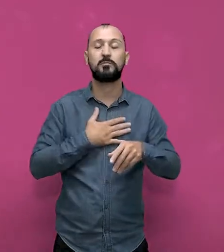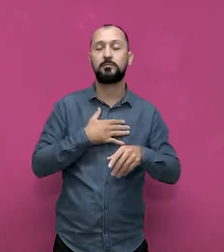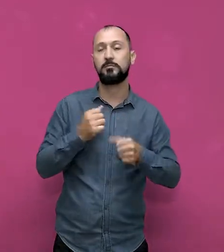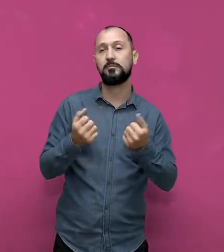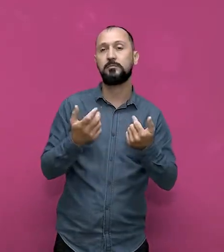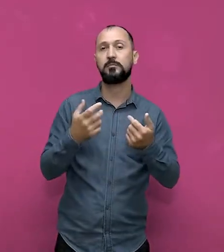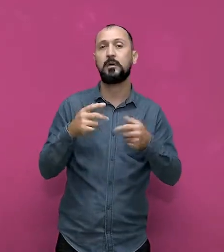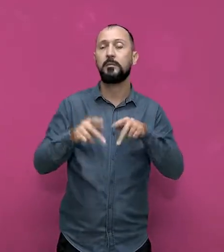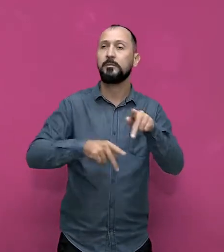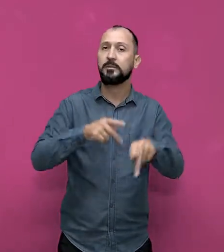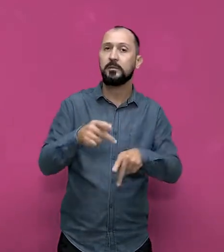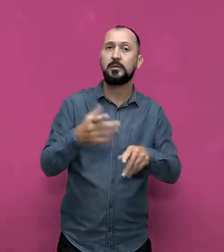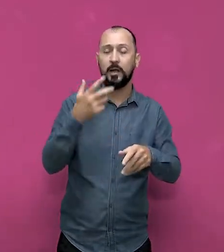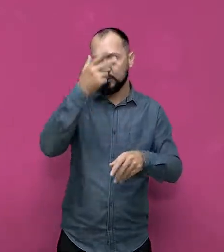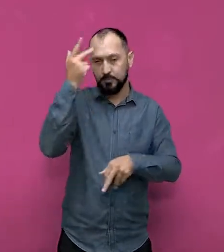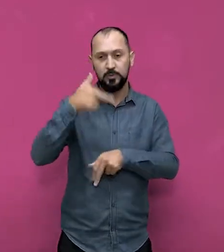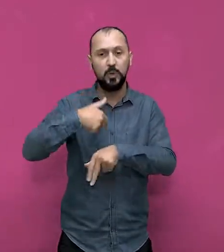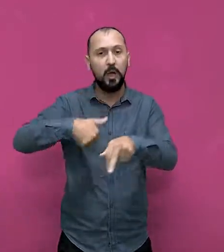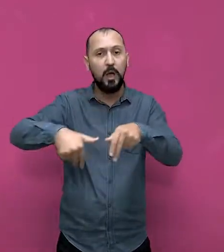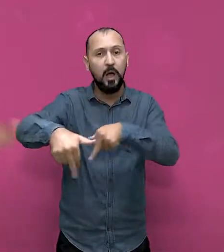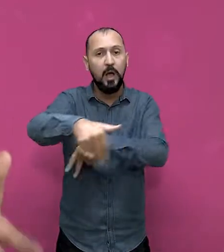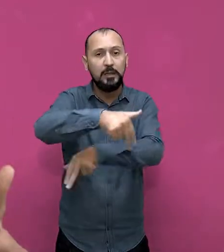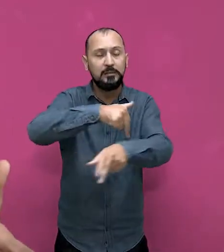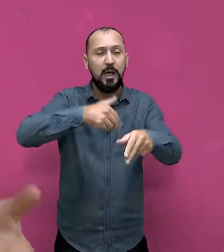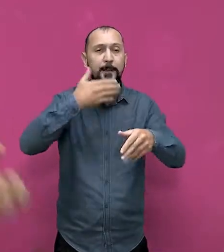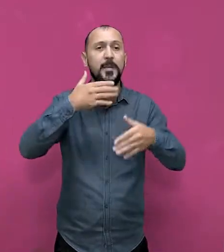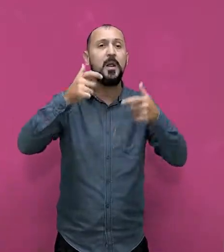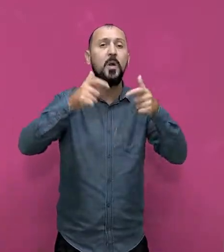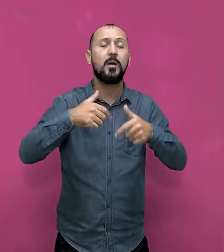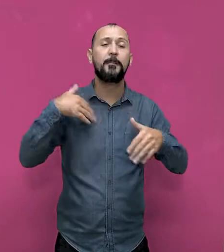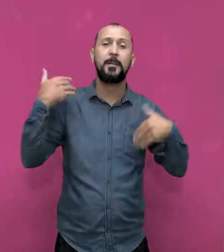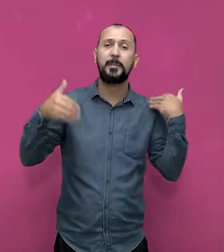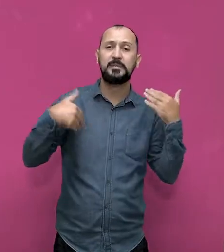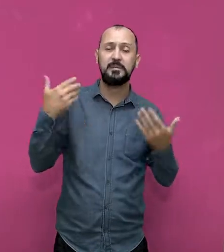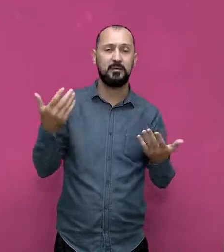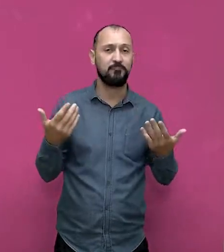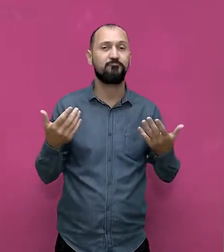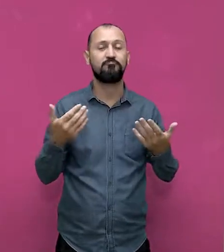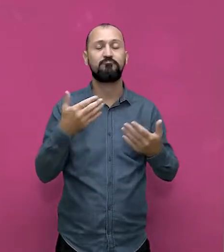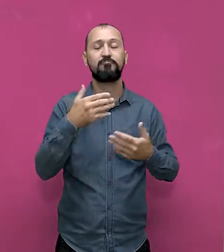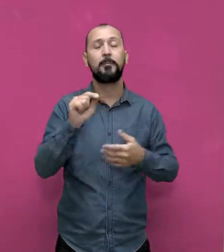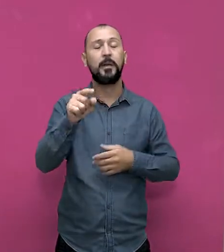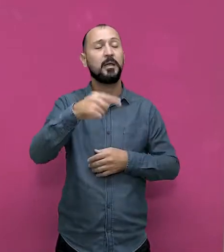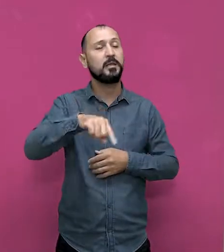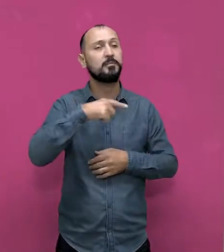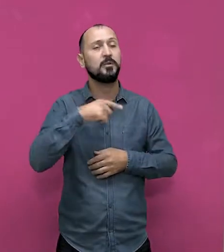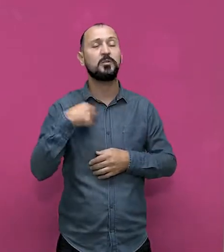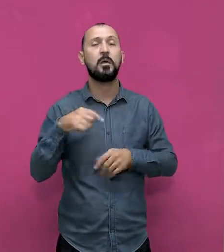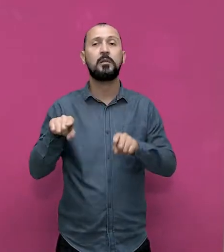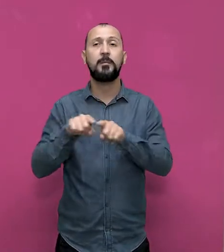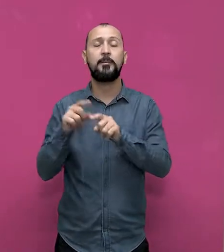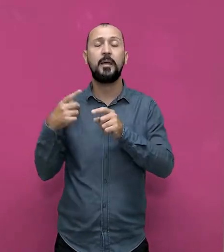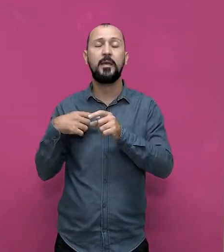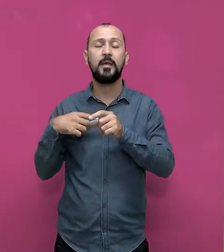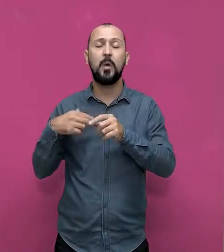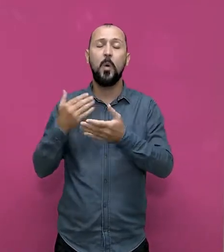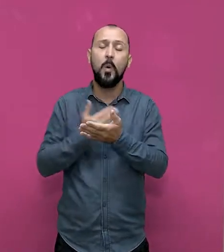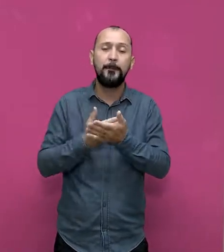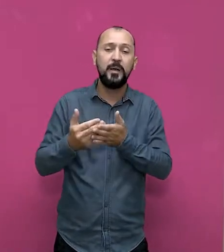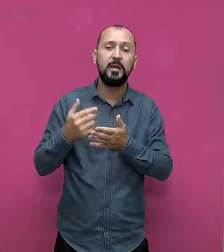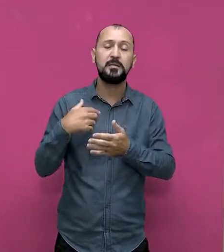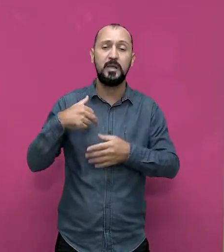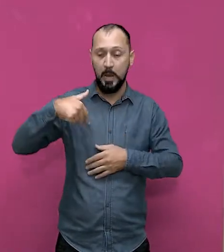não motorizado, a bicicleta, as pessoas andando, melhorar os passeios, gerar acessibilidade para que as pessoas também se